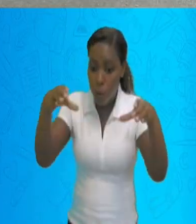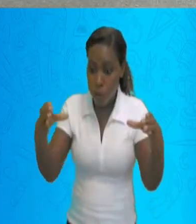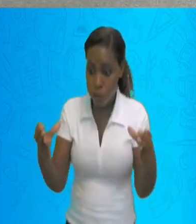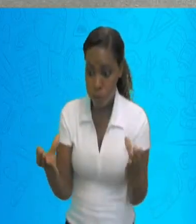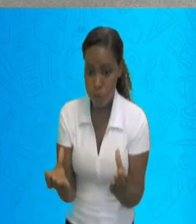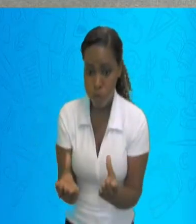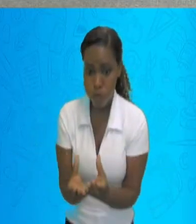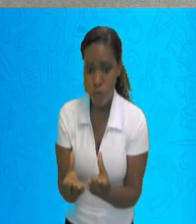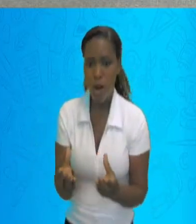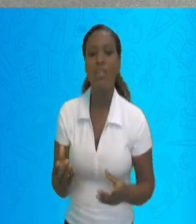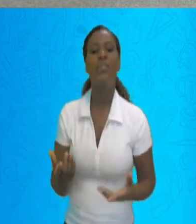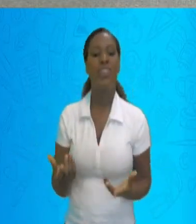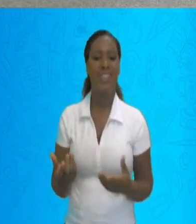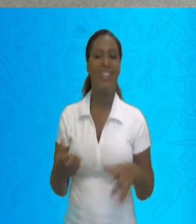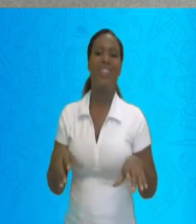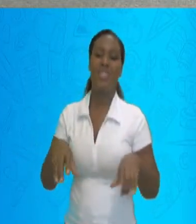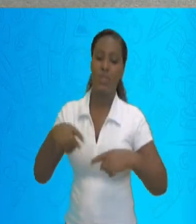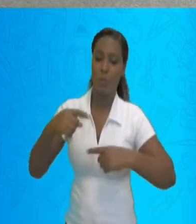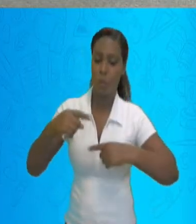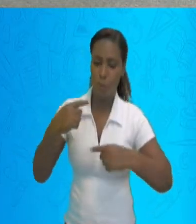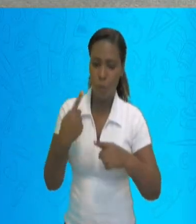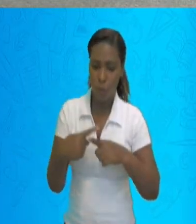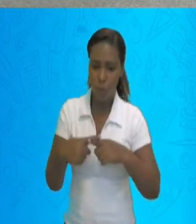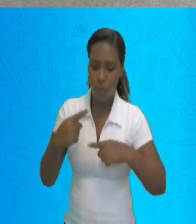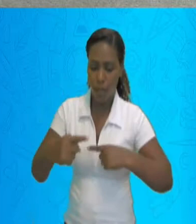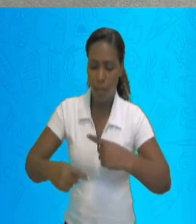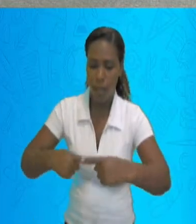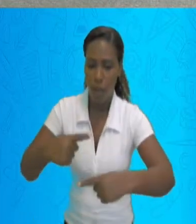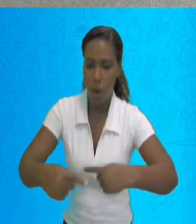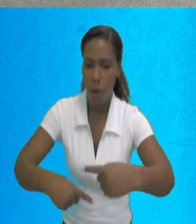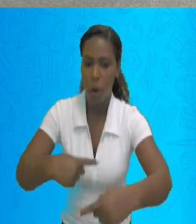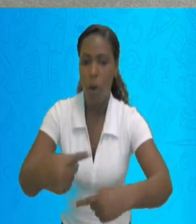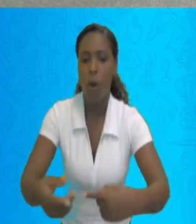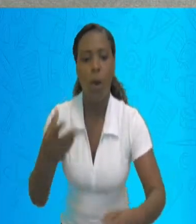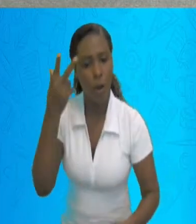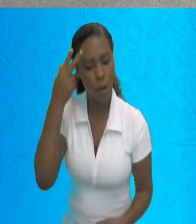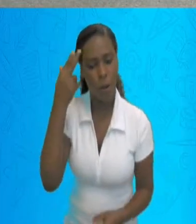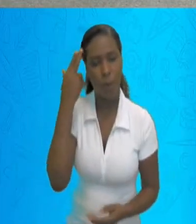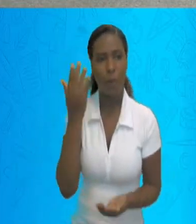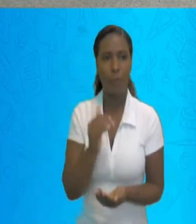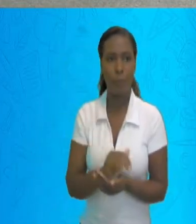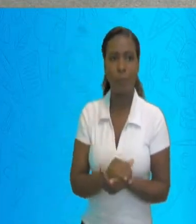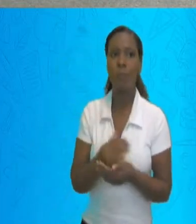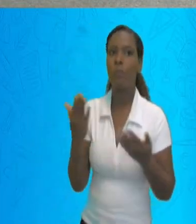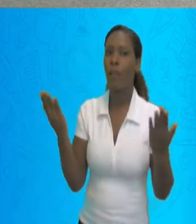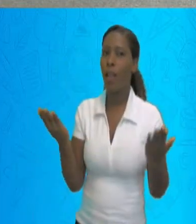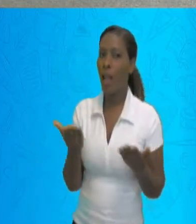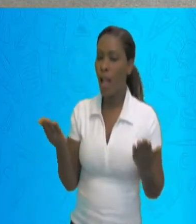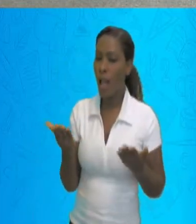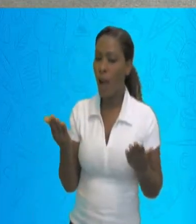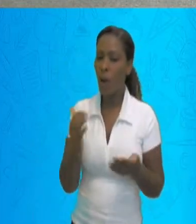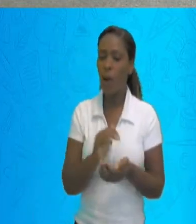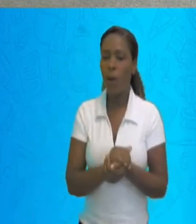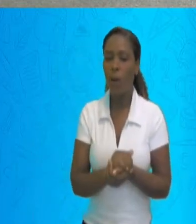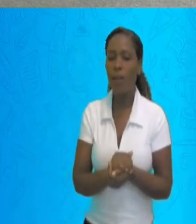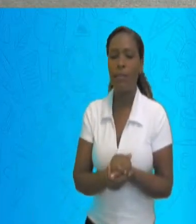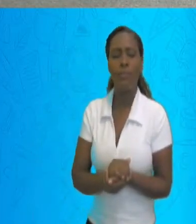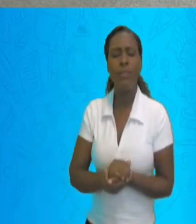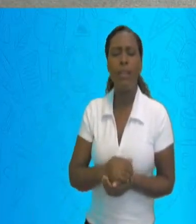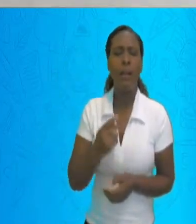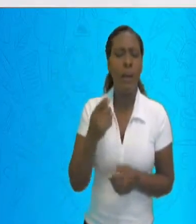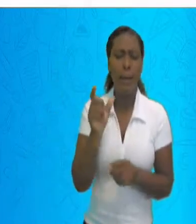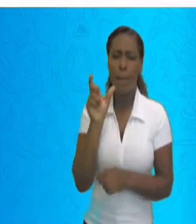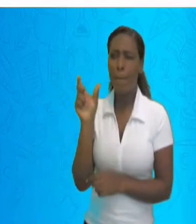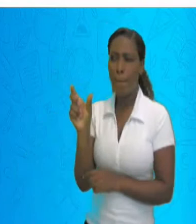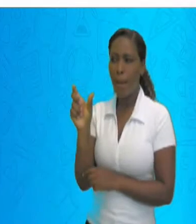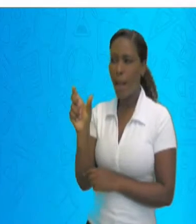o prisma e as pirâmides, nós precisamos de entrar dentro dessa informação aqui, ó. O que são polígonos e o que